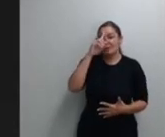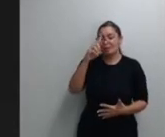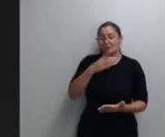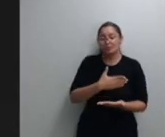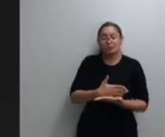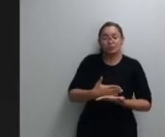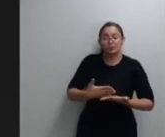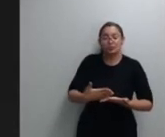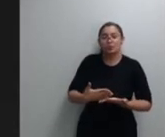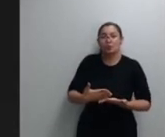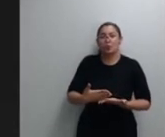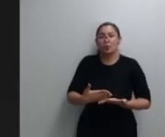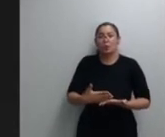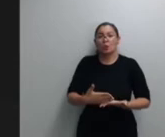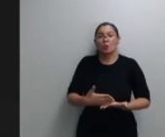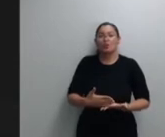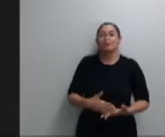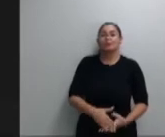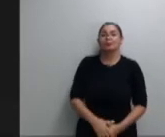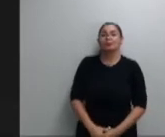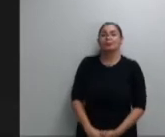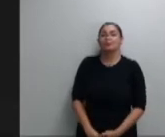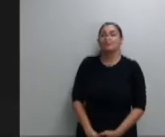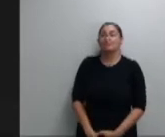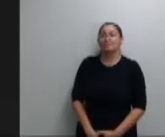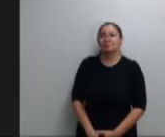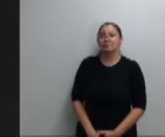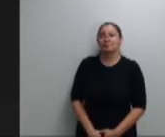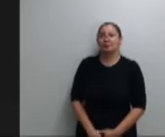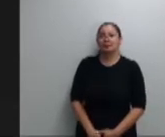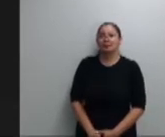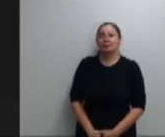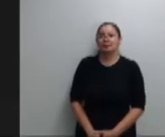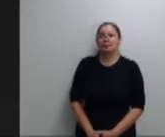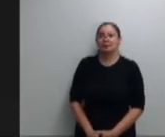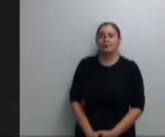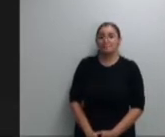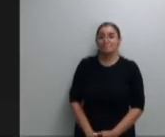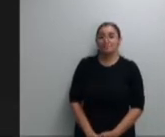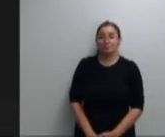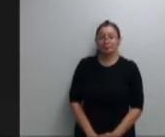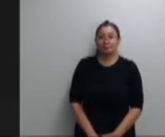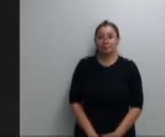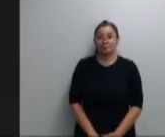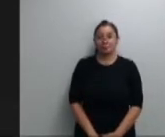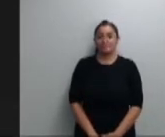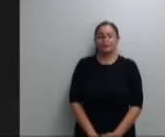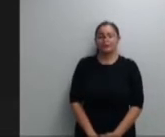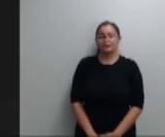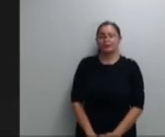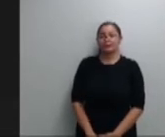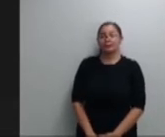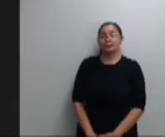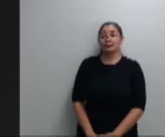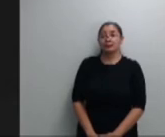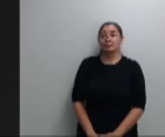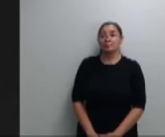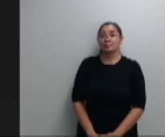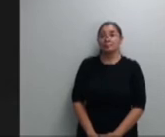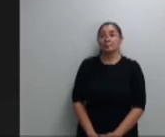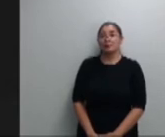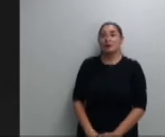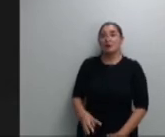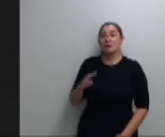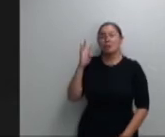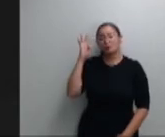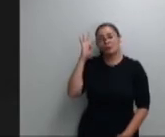depois em barra declaração foi em outro enfim quer dizer tudo com base no contraditório como efetivamente deve ser eu só lembro para